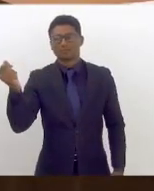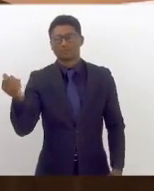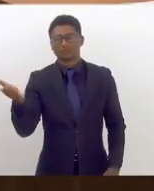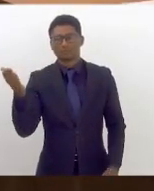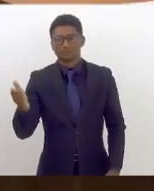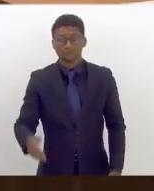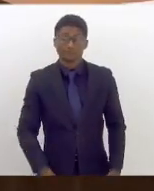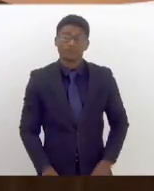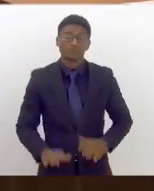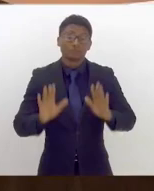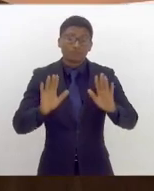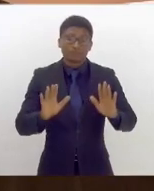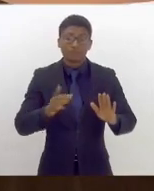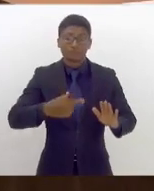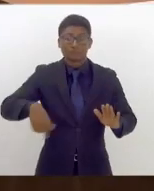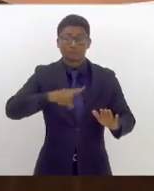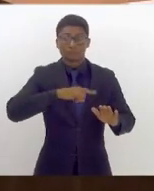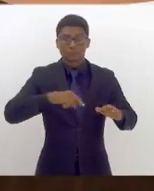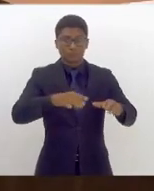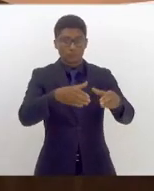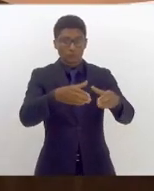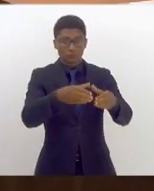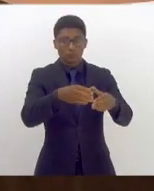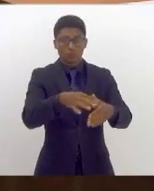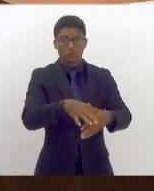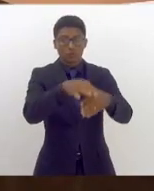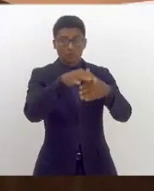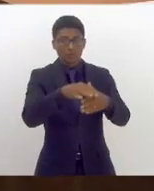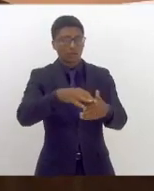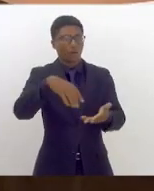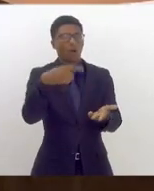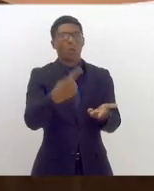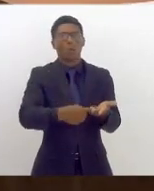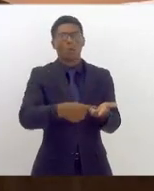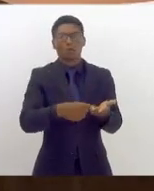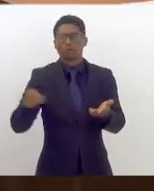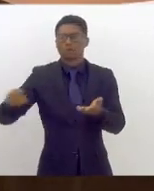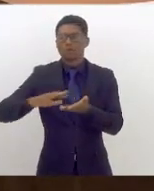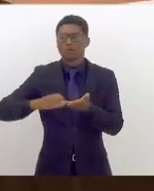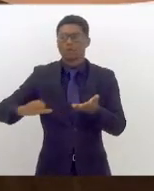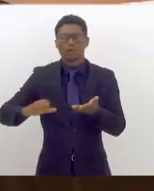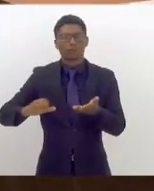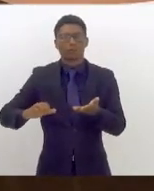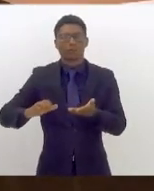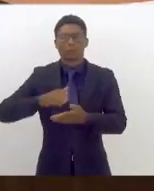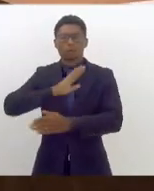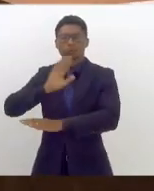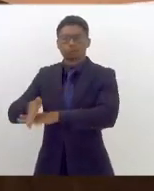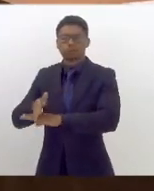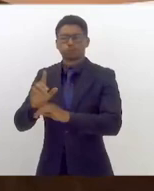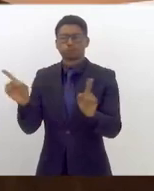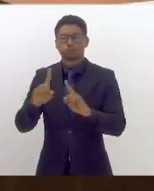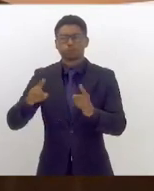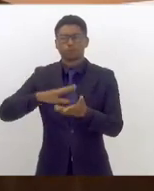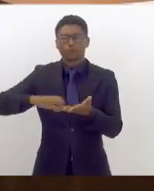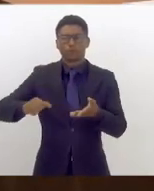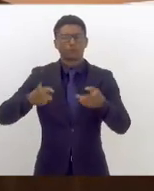Fizemos um acordo no colégio de líderes e não derrubamos o veto o veto continuou